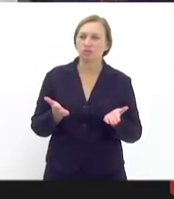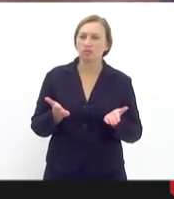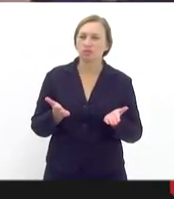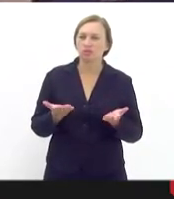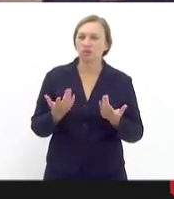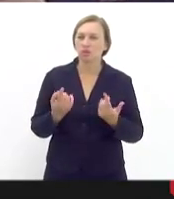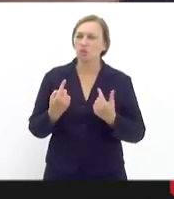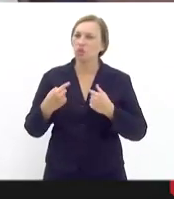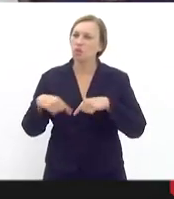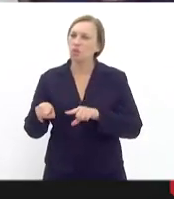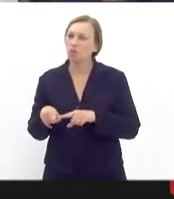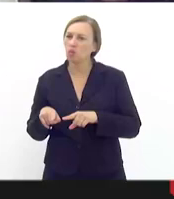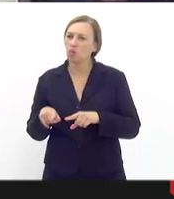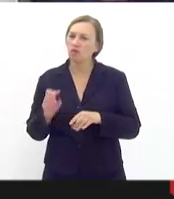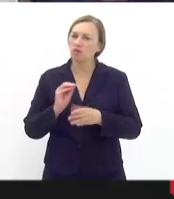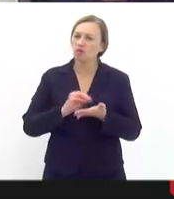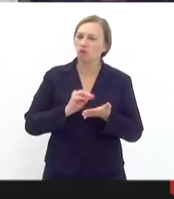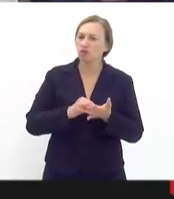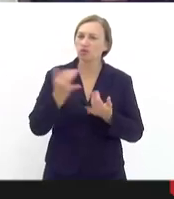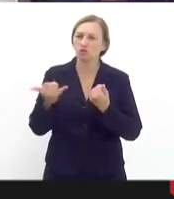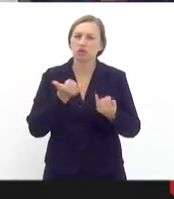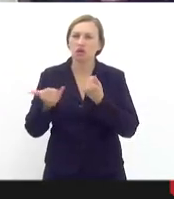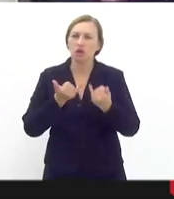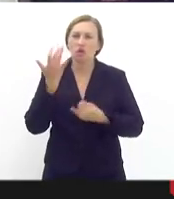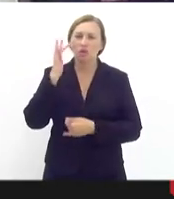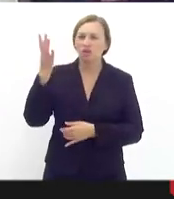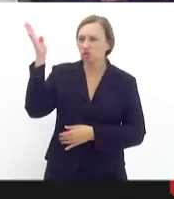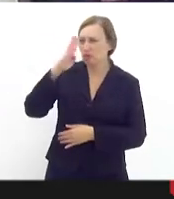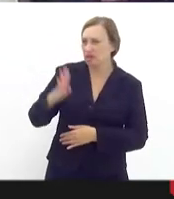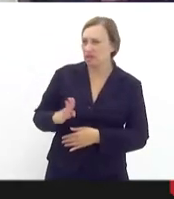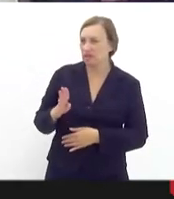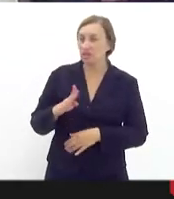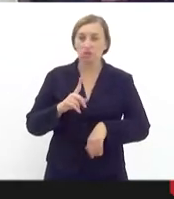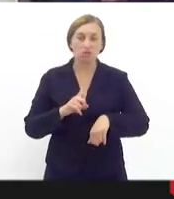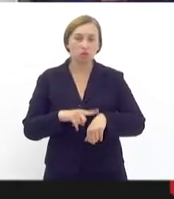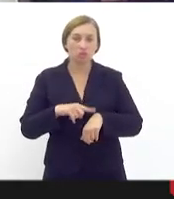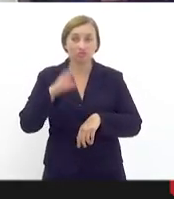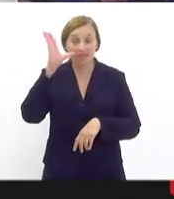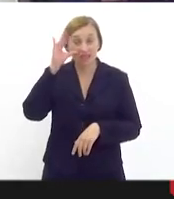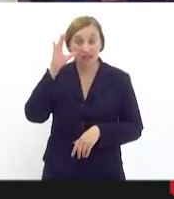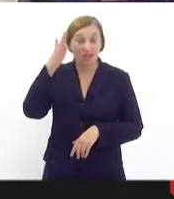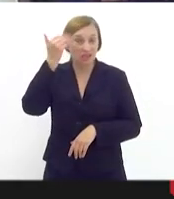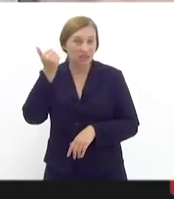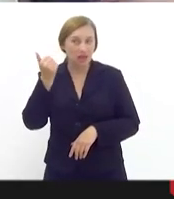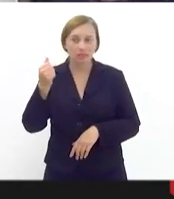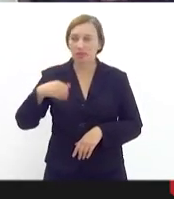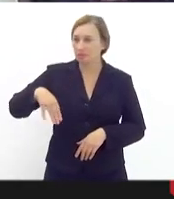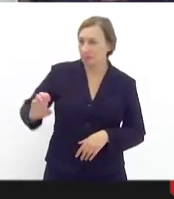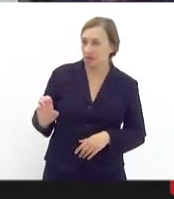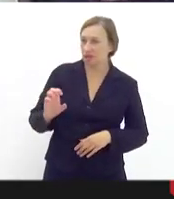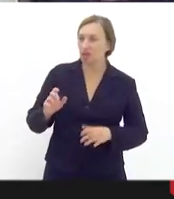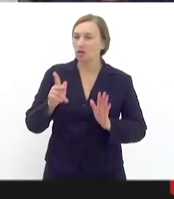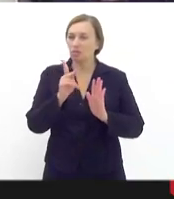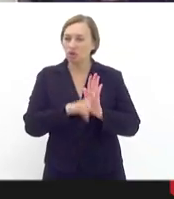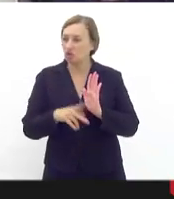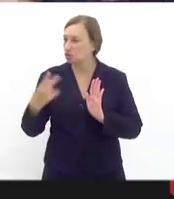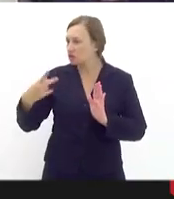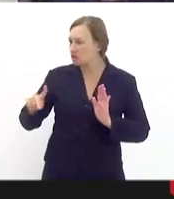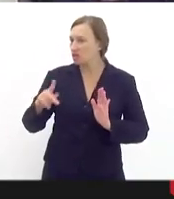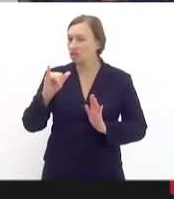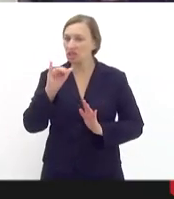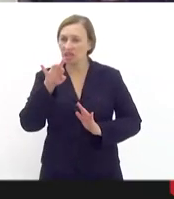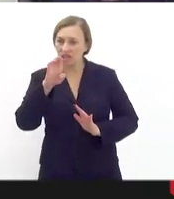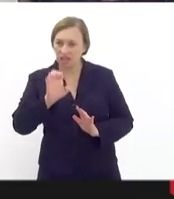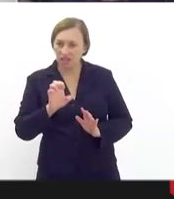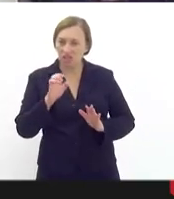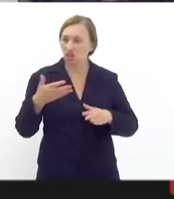contra a desinformação. Então, o Brasil, acho que ele está num momento muito interessante, sabe, Mink? Teu projeto de Ingrid vem naquele momento